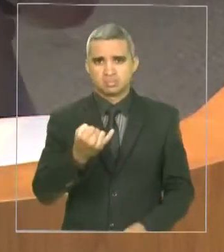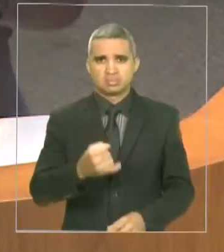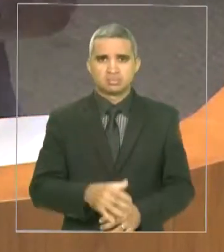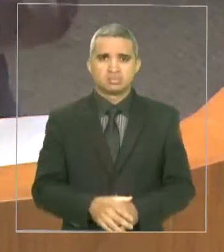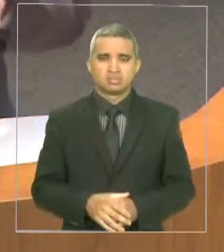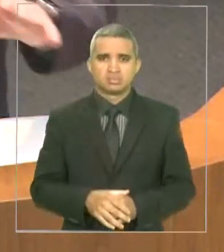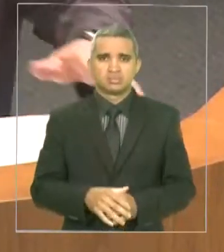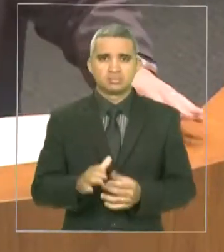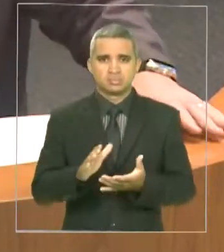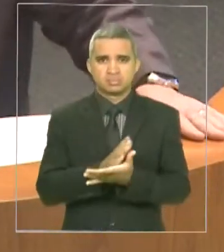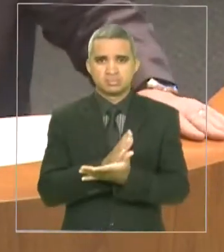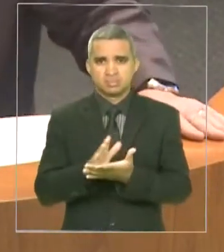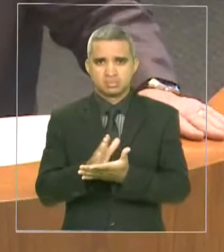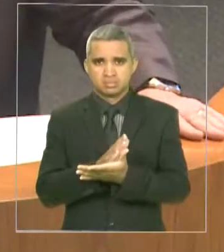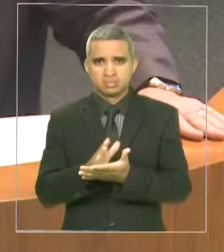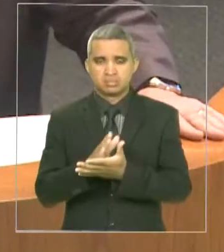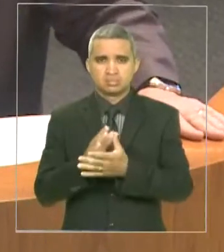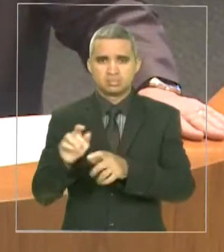os produtores,